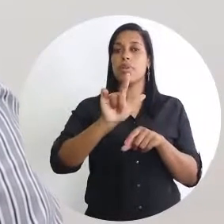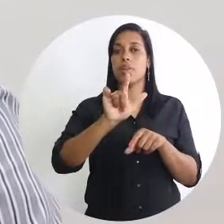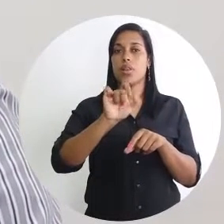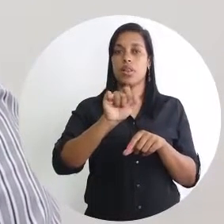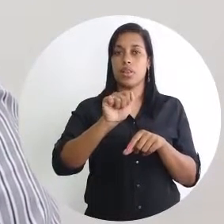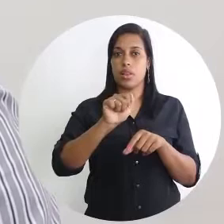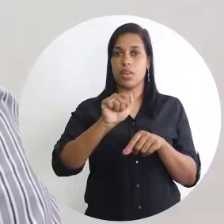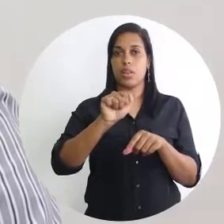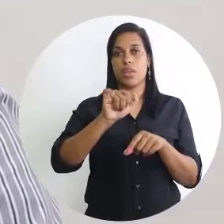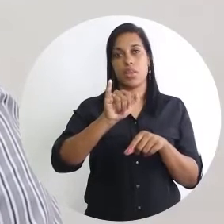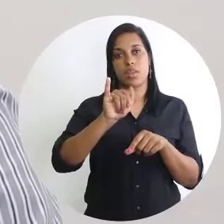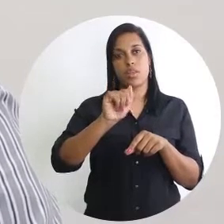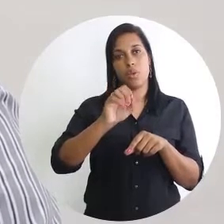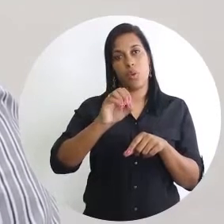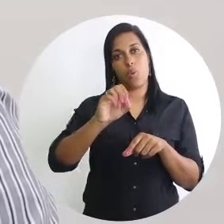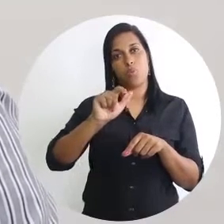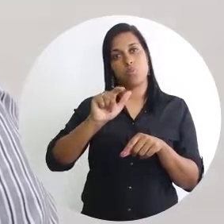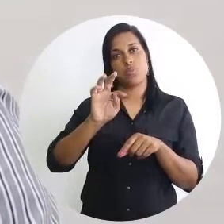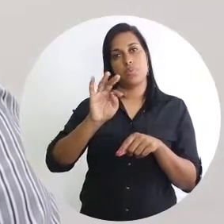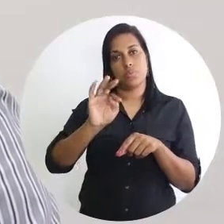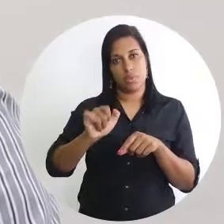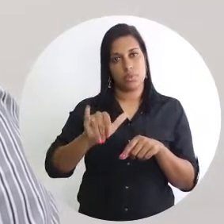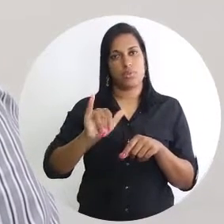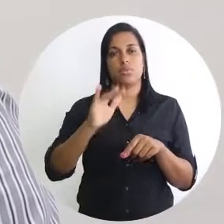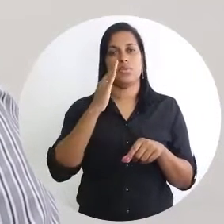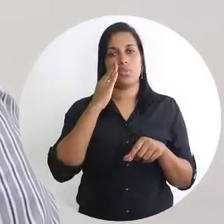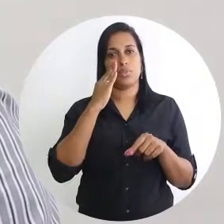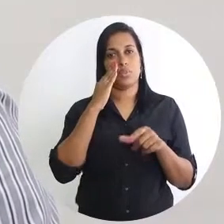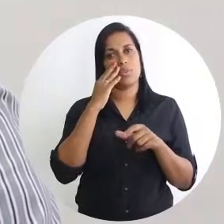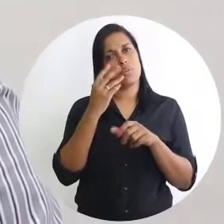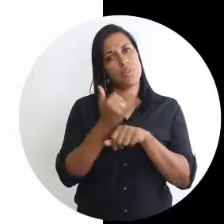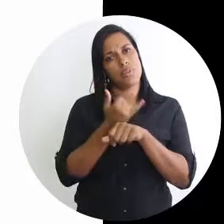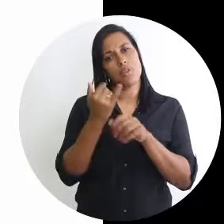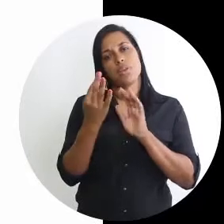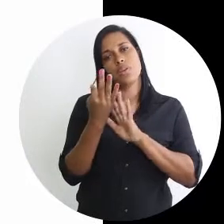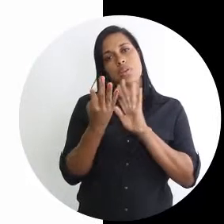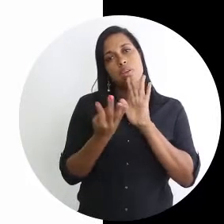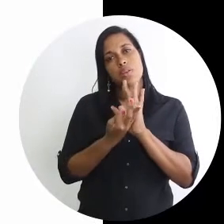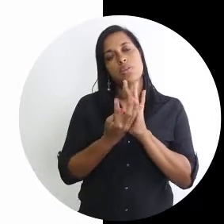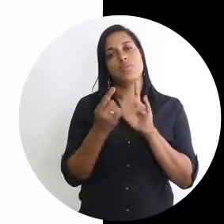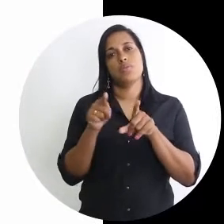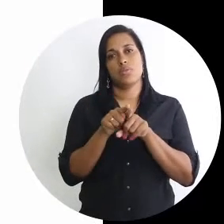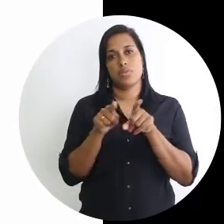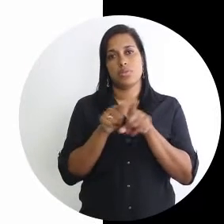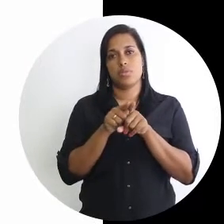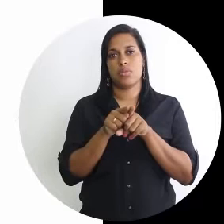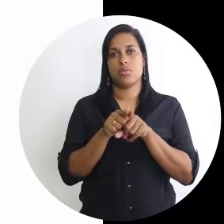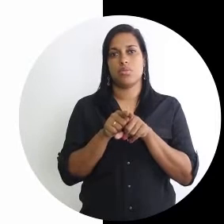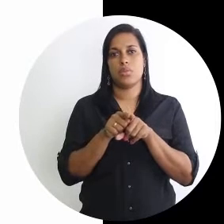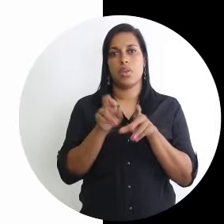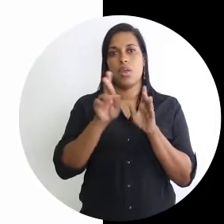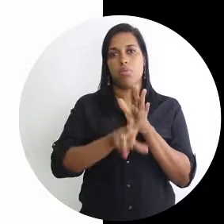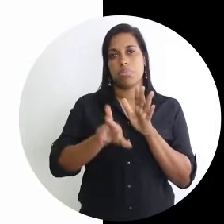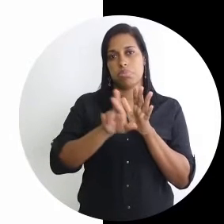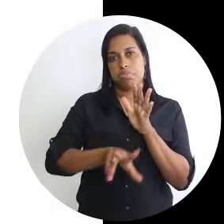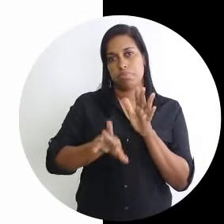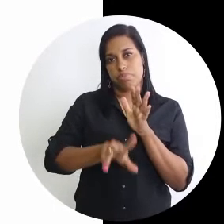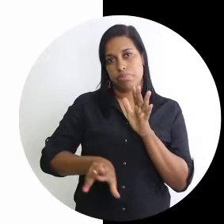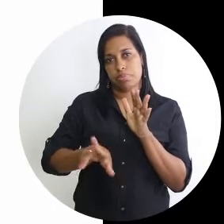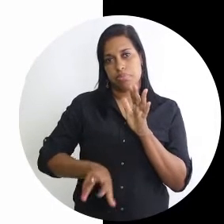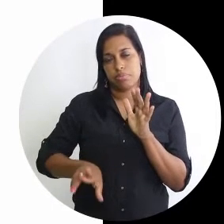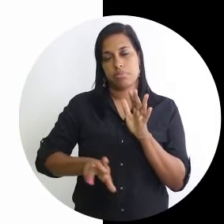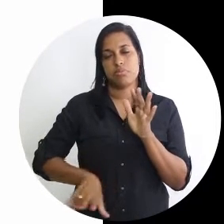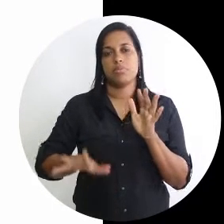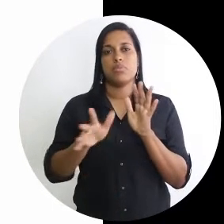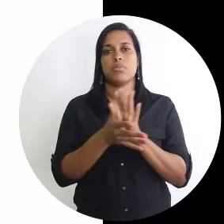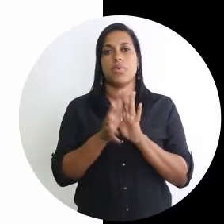as imagens, são os campos de texto, e os gerenciadores de layout são os view group, que são